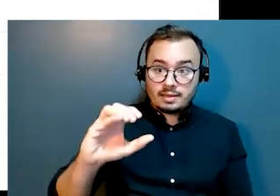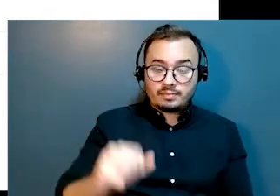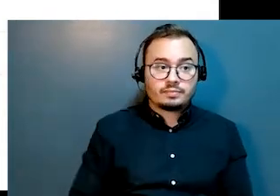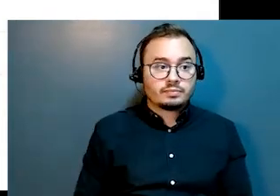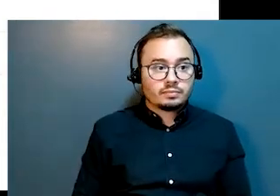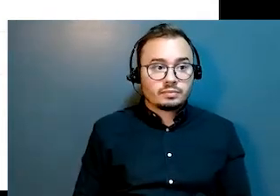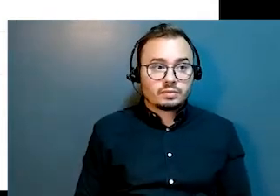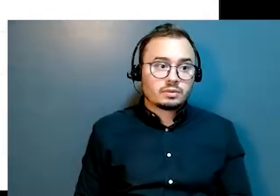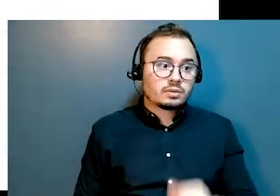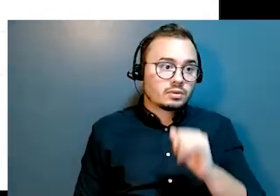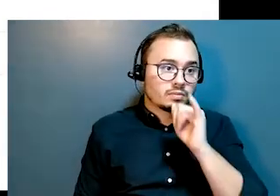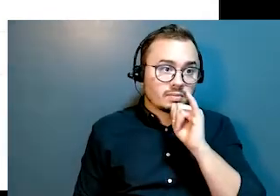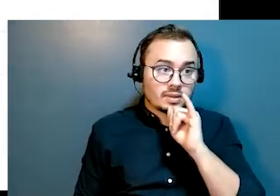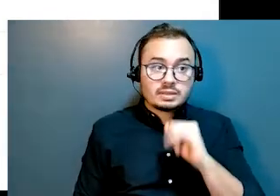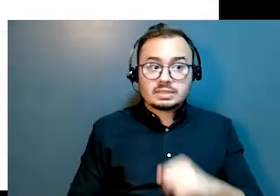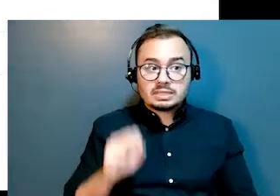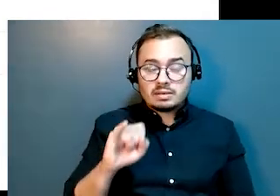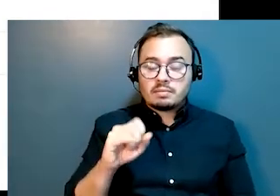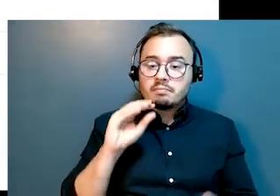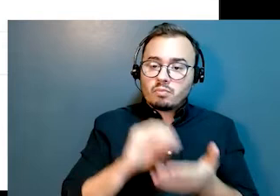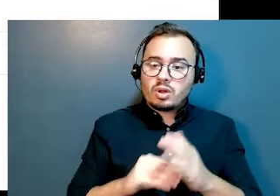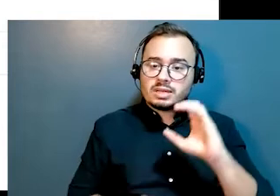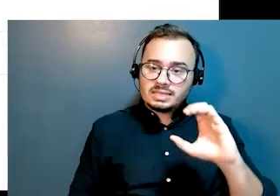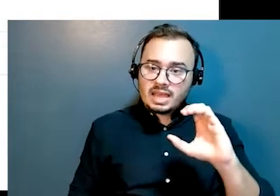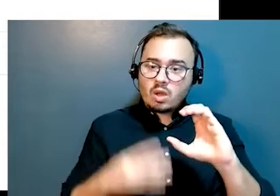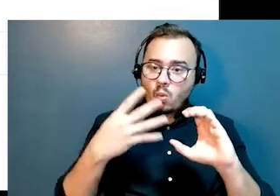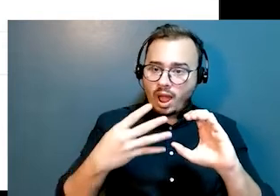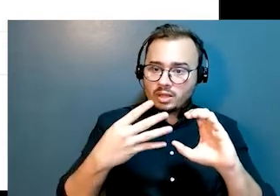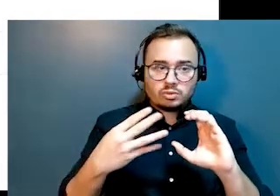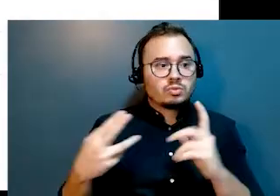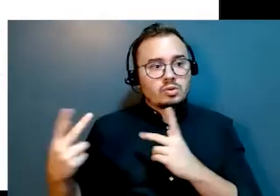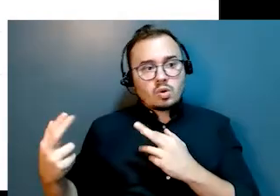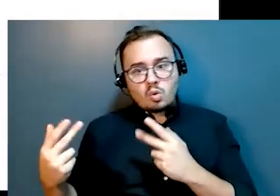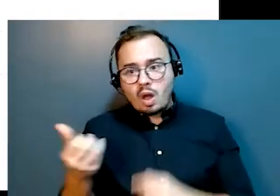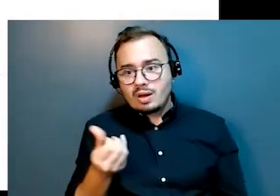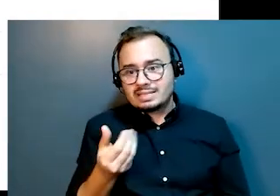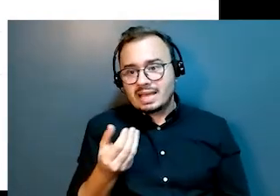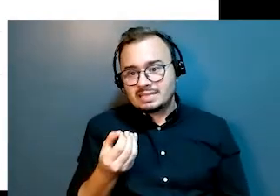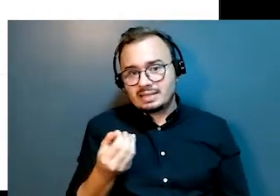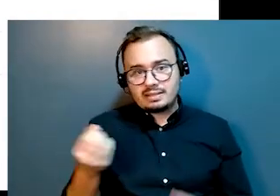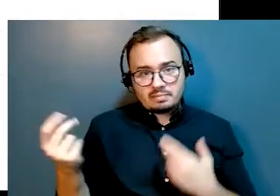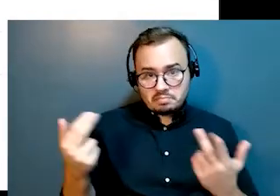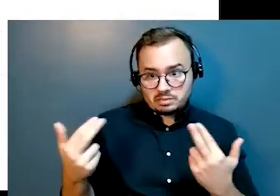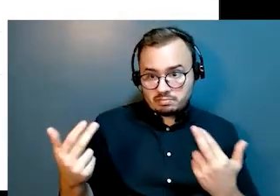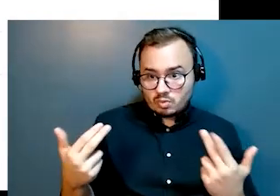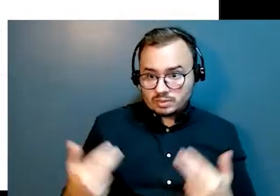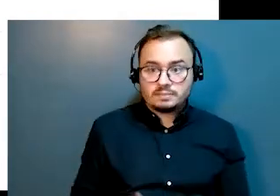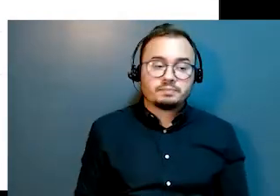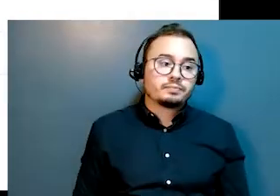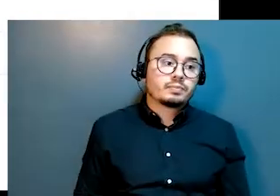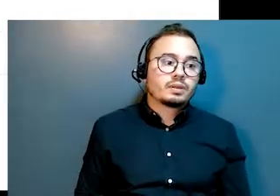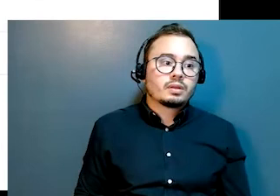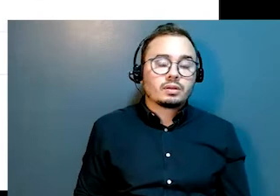Pi vai tocar as duas notas ao mesmo tempo, e a gente vai ouvir o dó na quarta casa, tá? Mesma coisa se a gente quiser